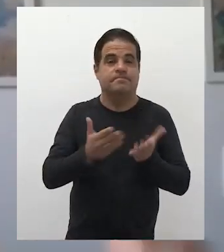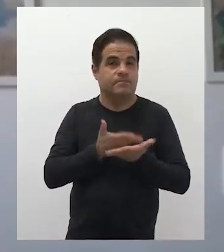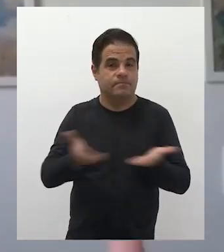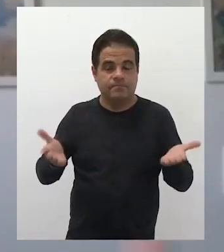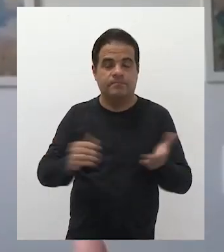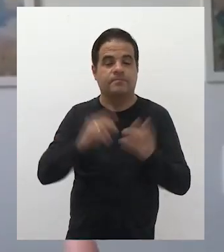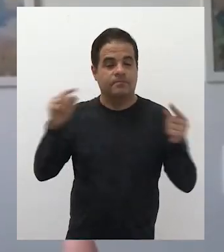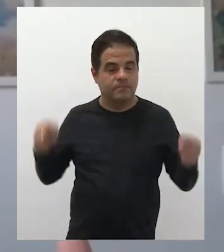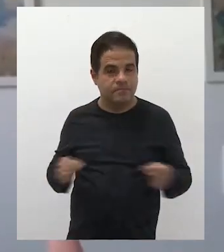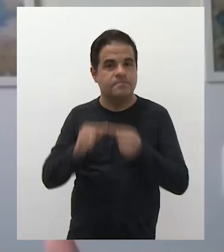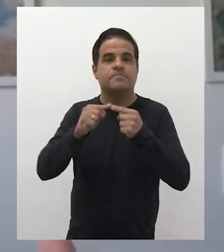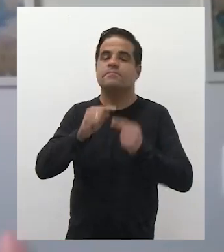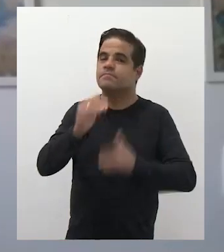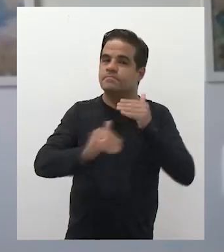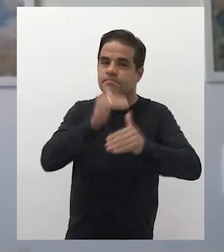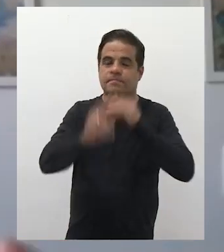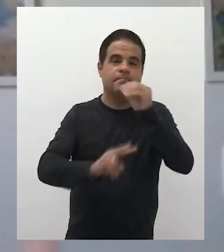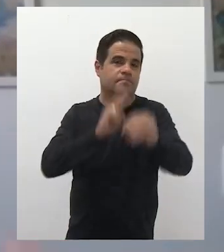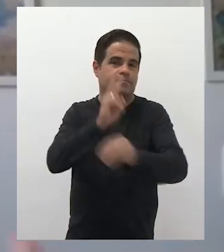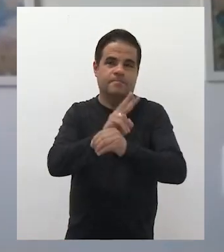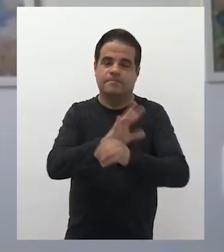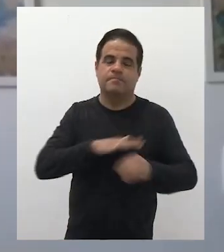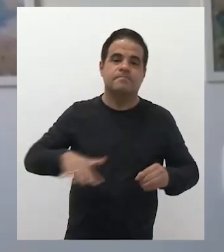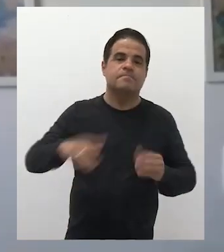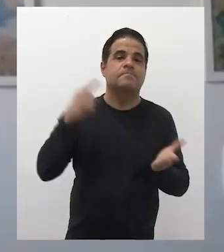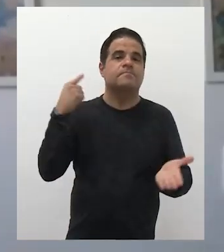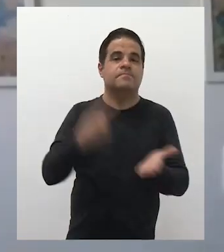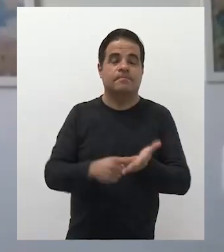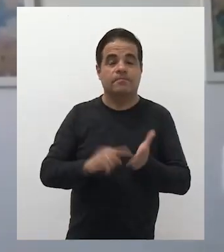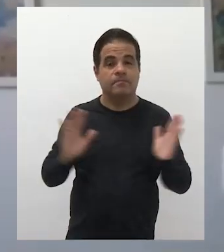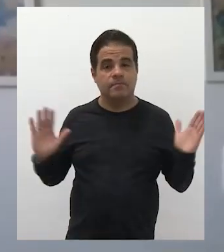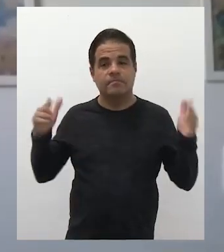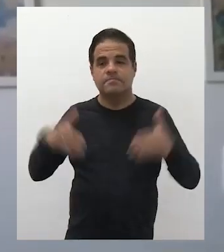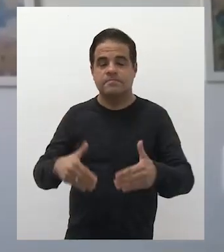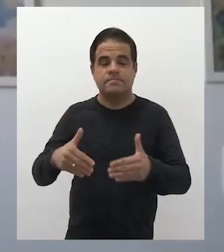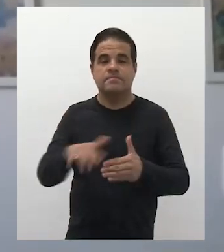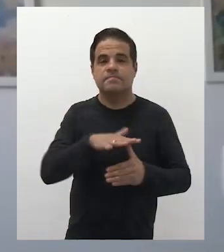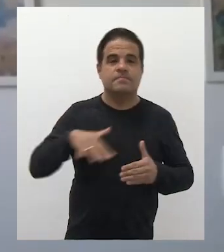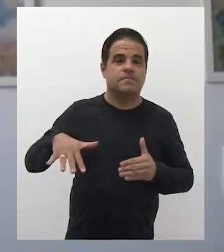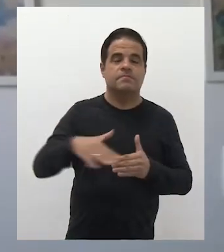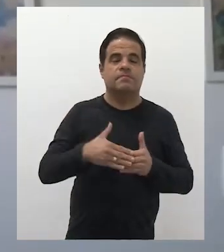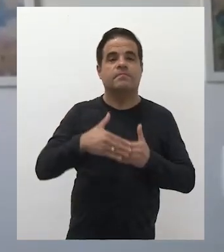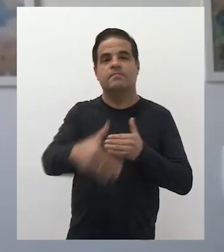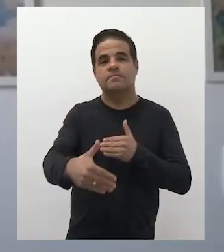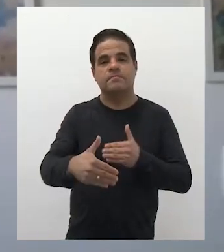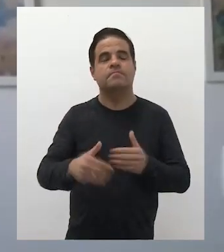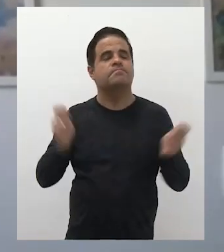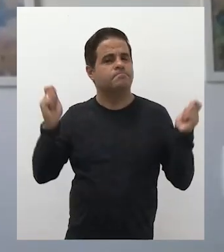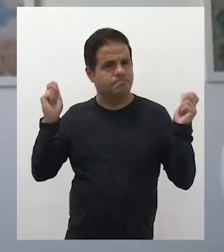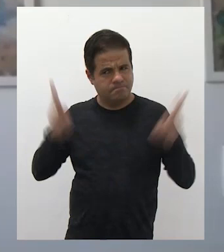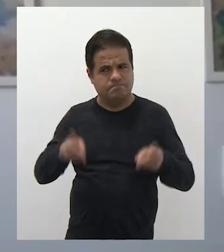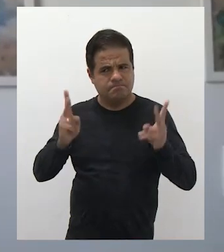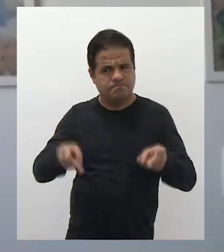Objetivos de Desenvolvimento Sustentável é um compromisso que a gente precisa firmar, precisa manter.